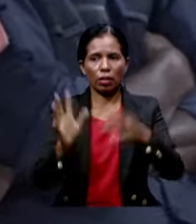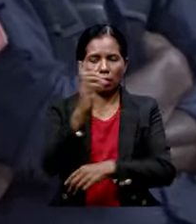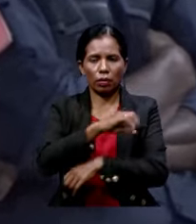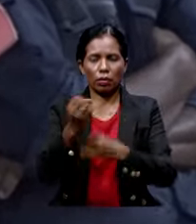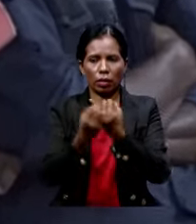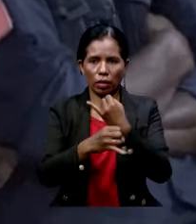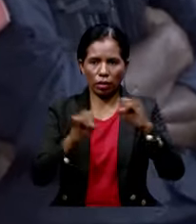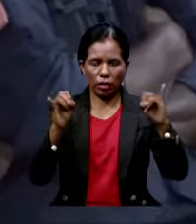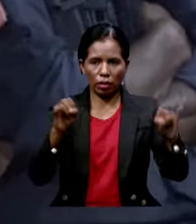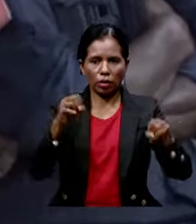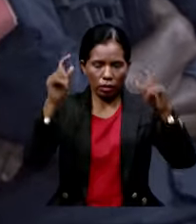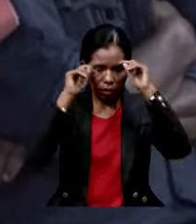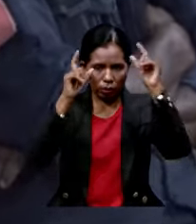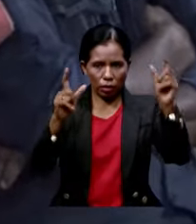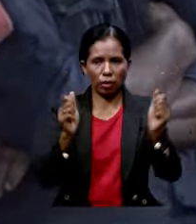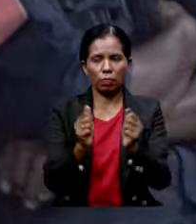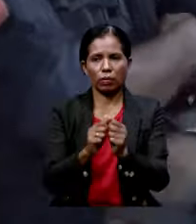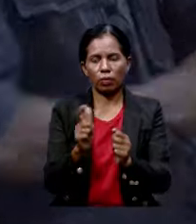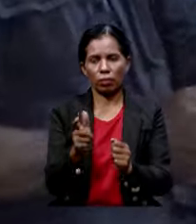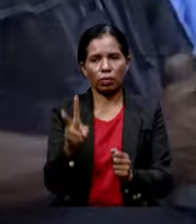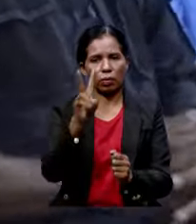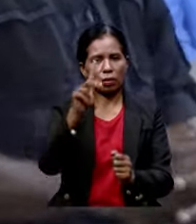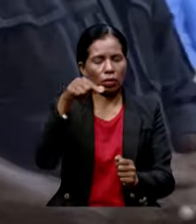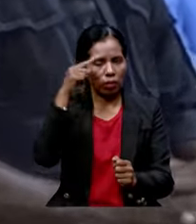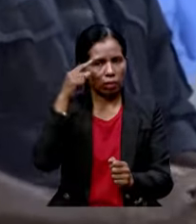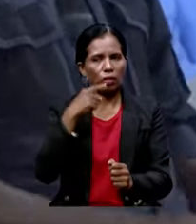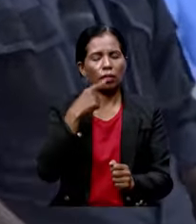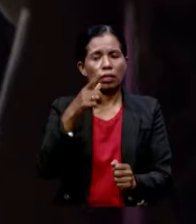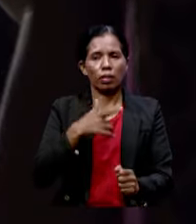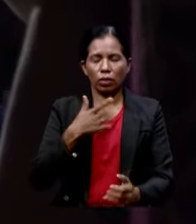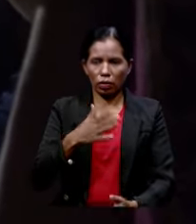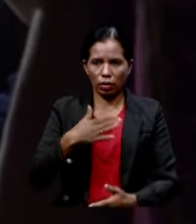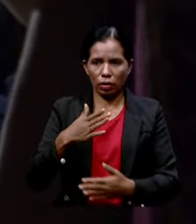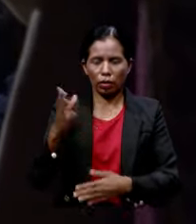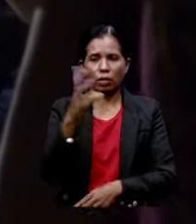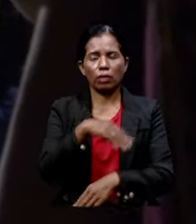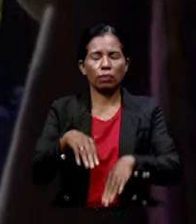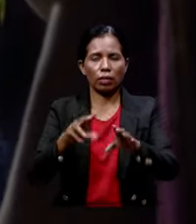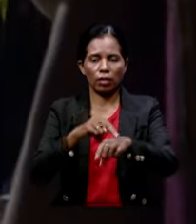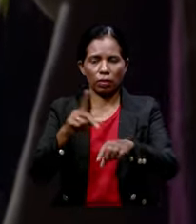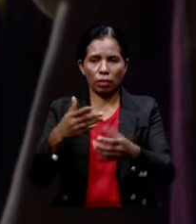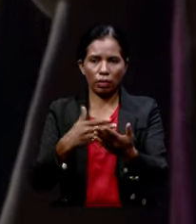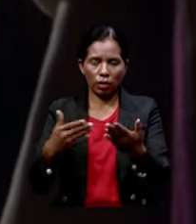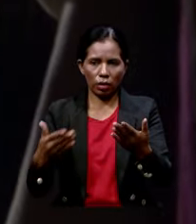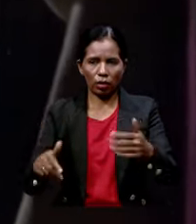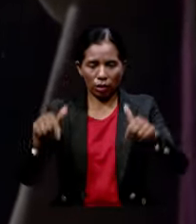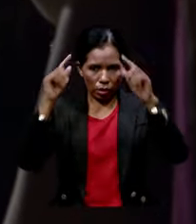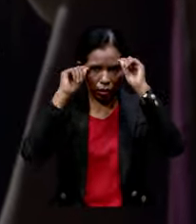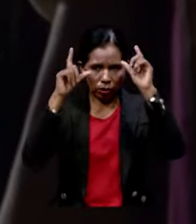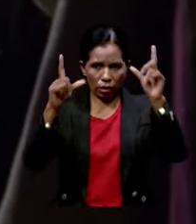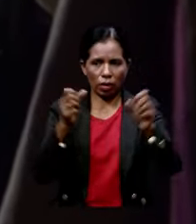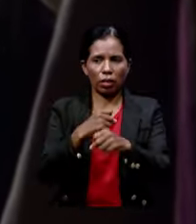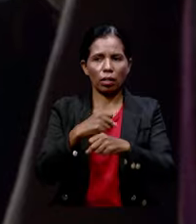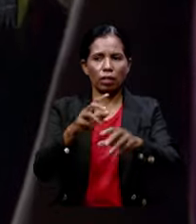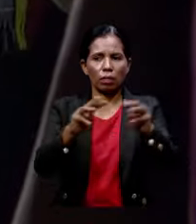restauração independência Timor-Leste, badala rua no Rua. Governante ne aprecia teves lorong Feira Nasional ba produto lokal iha Timor Leste realize